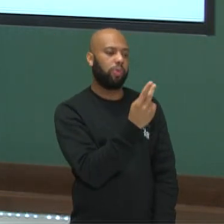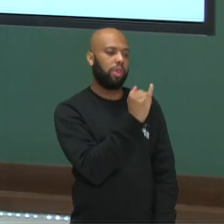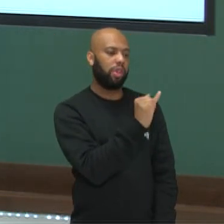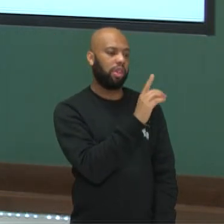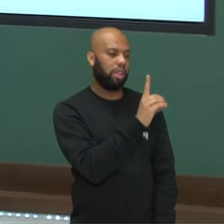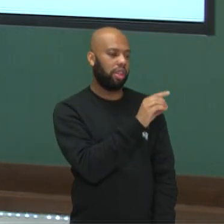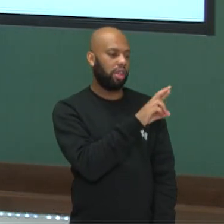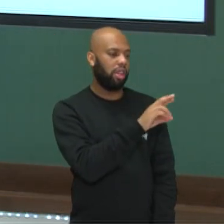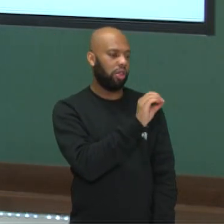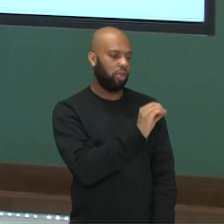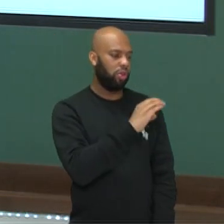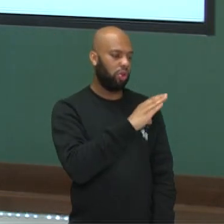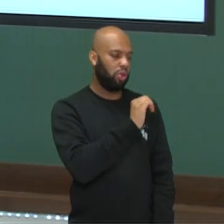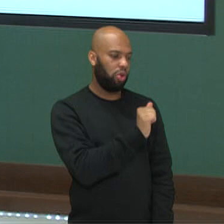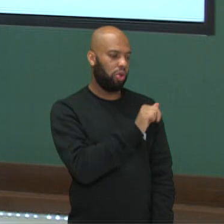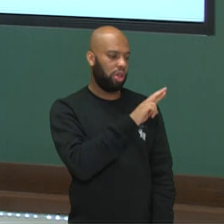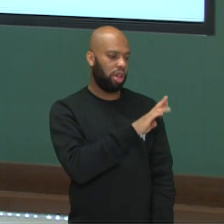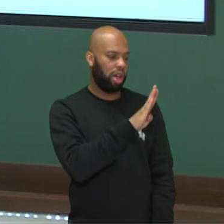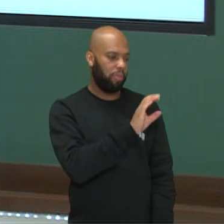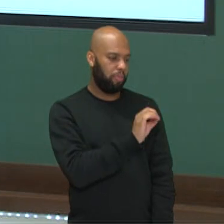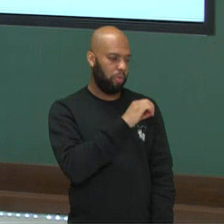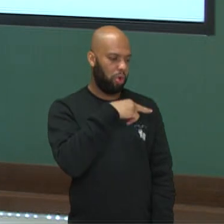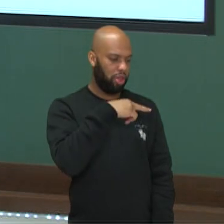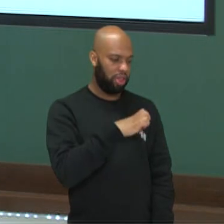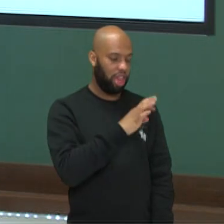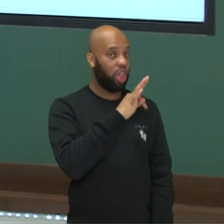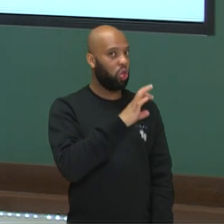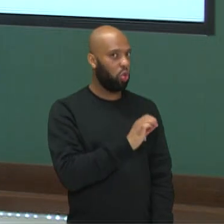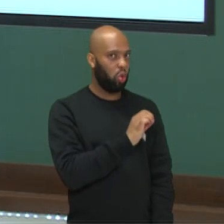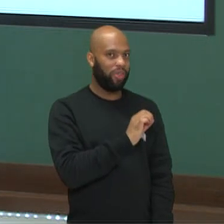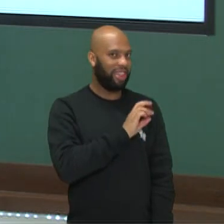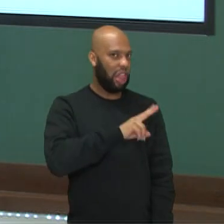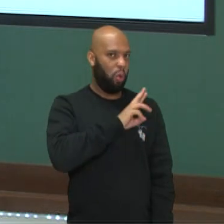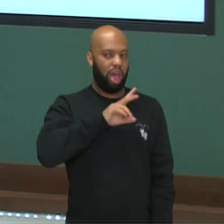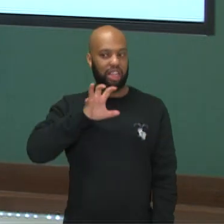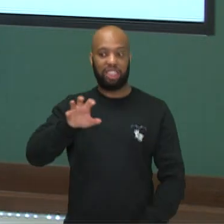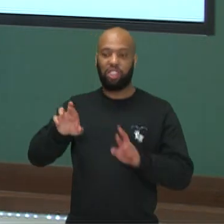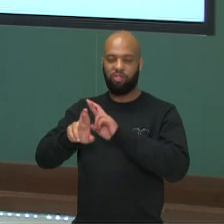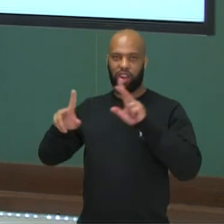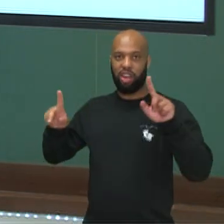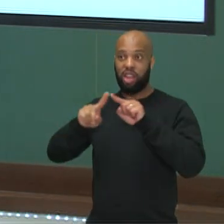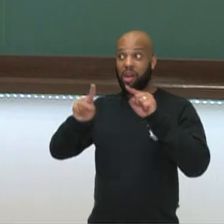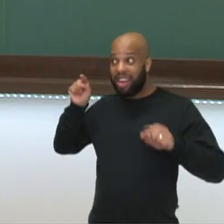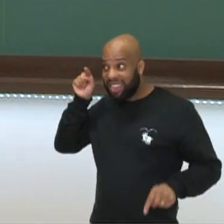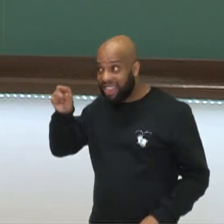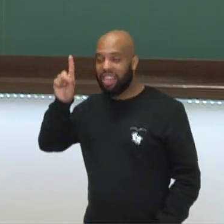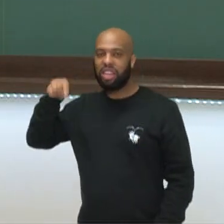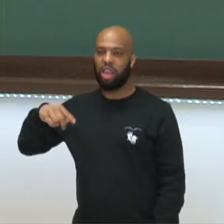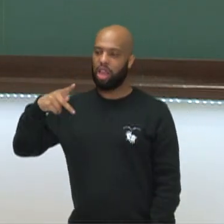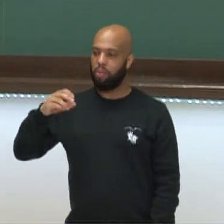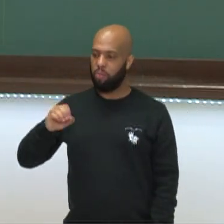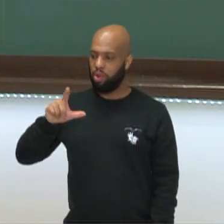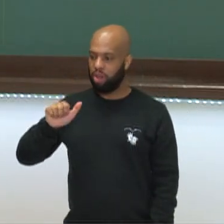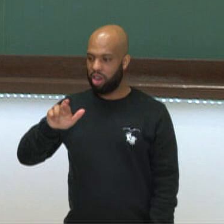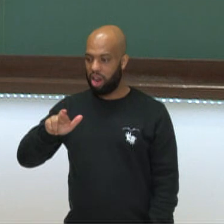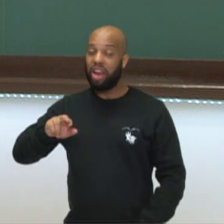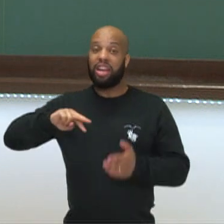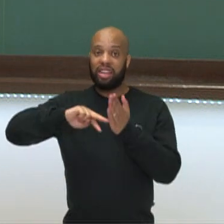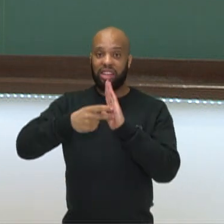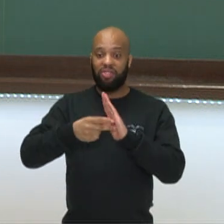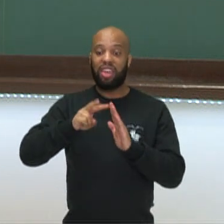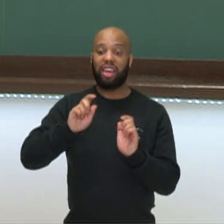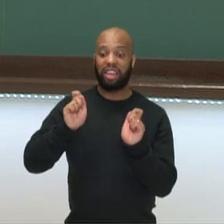apolar. Por estas substâncias serem polares, elas serão solúveis em